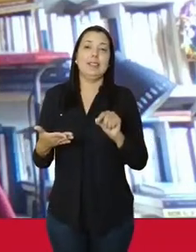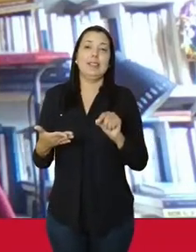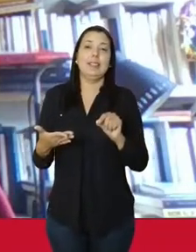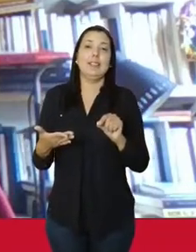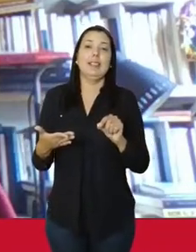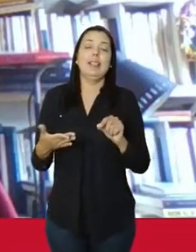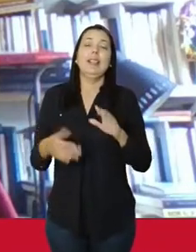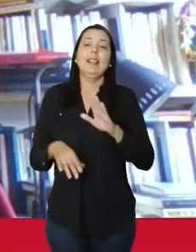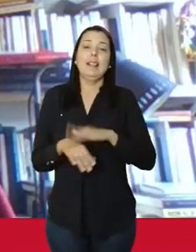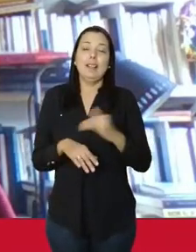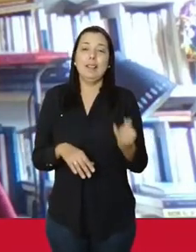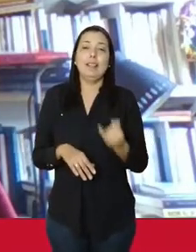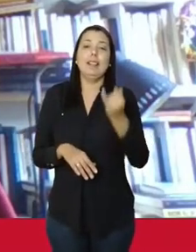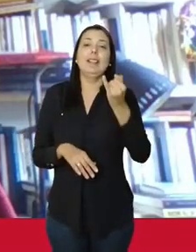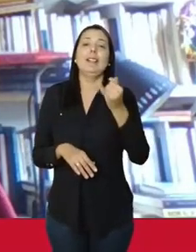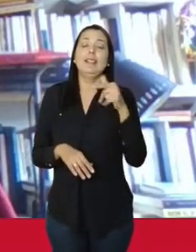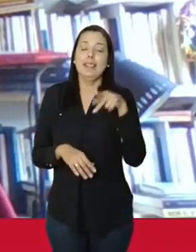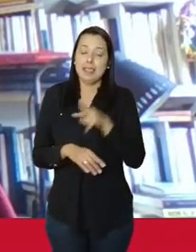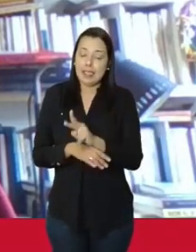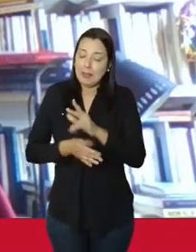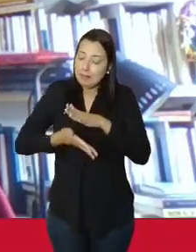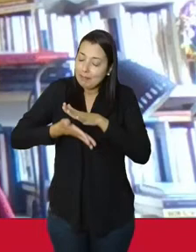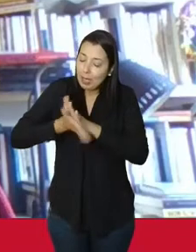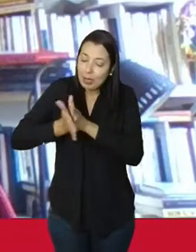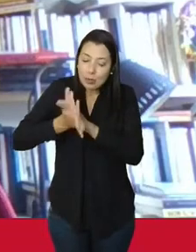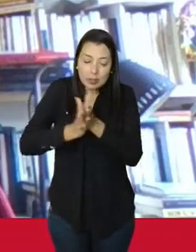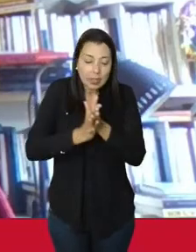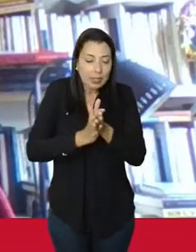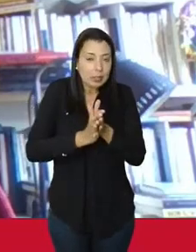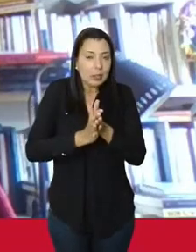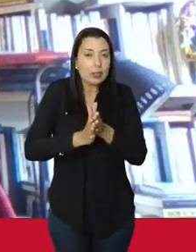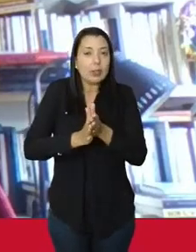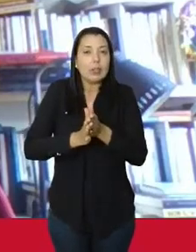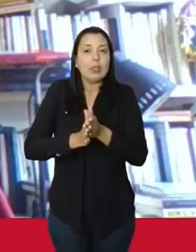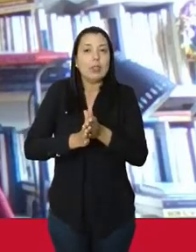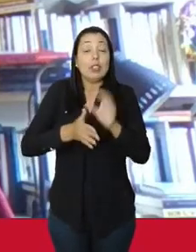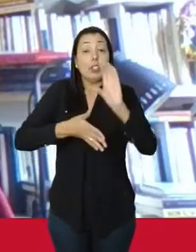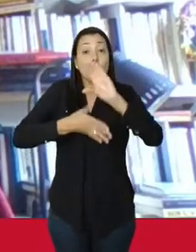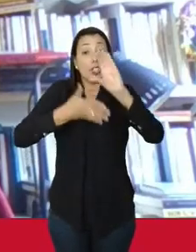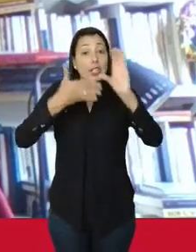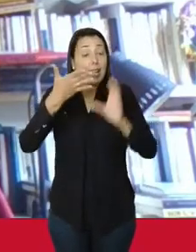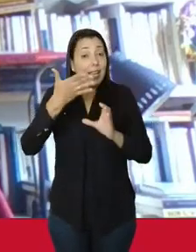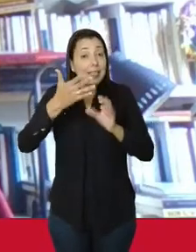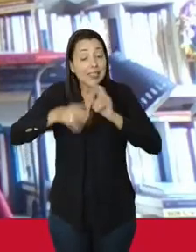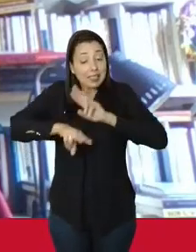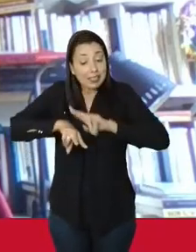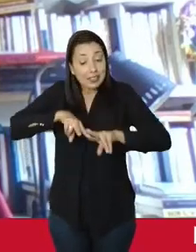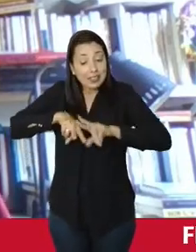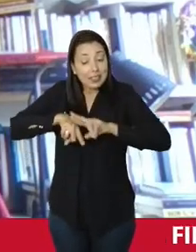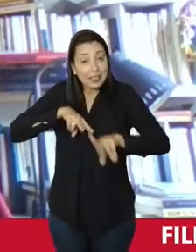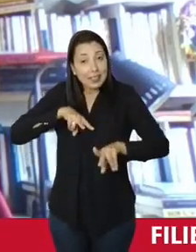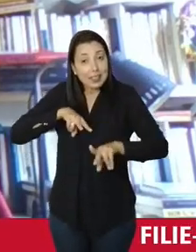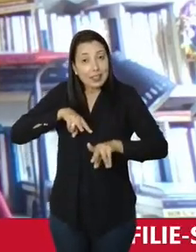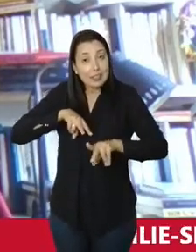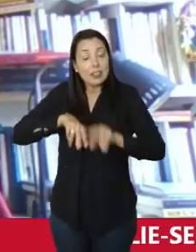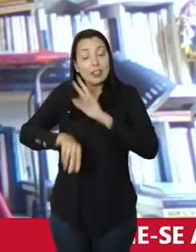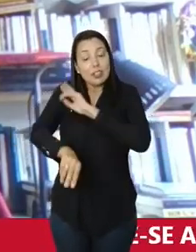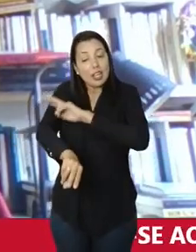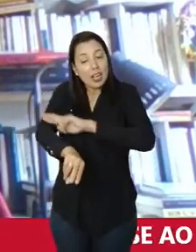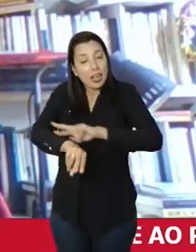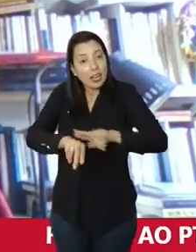Isso é fundamental, sem preconceito de classe, de gênero, de